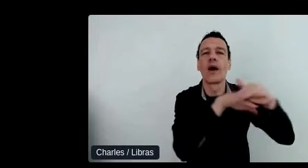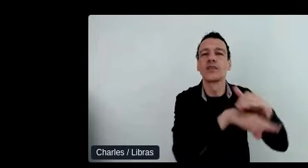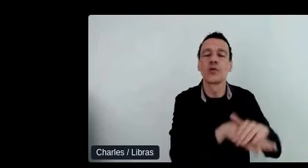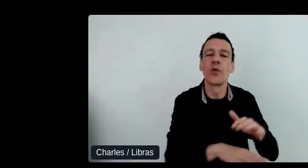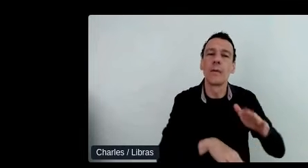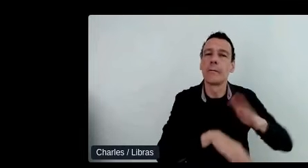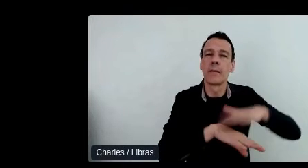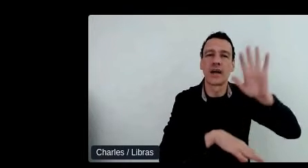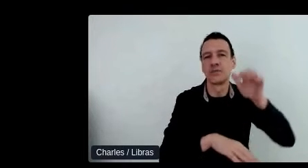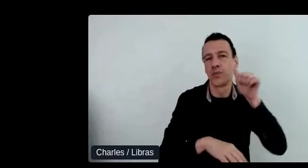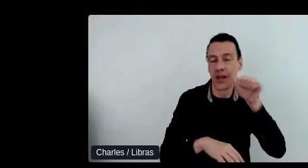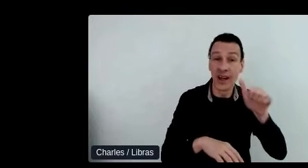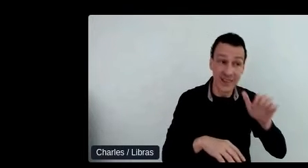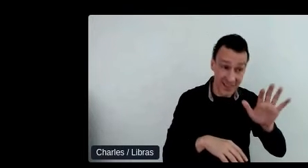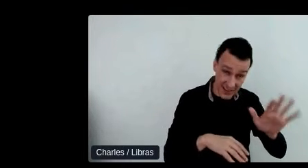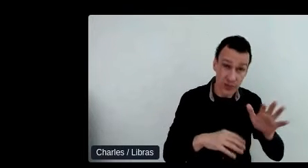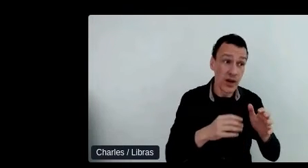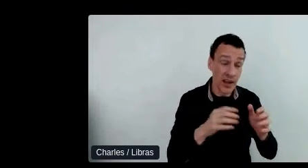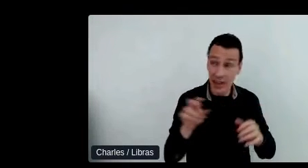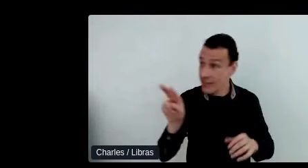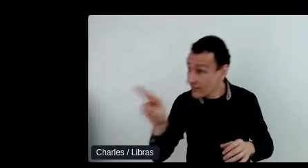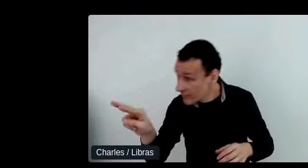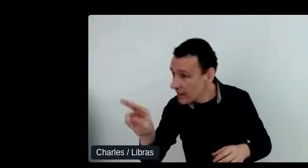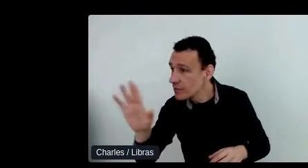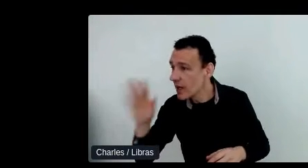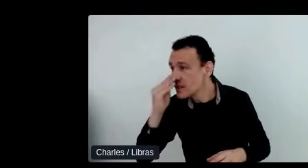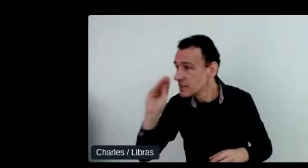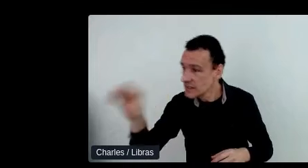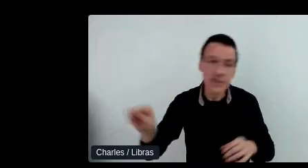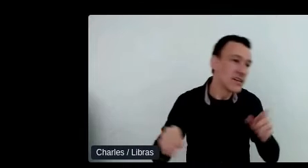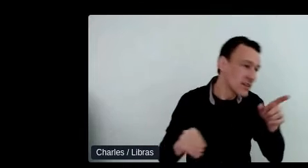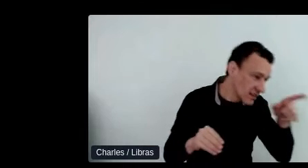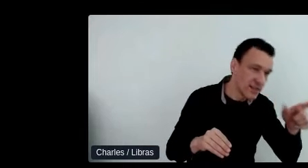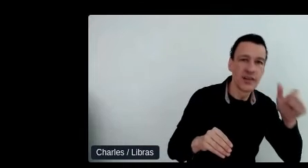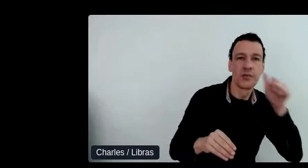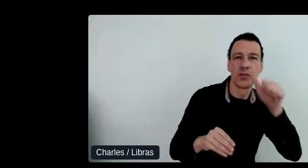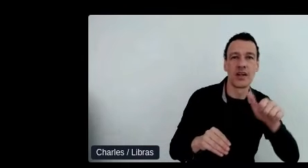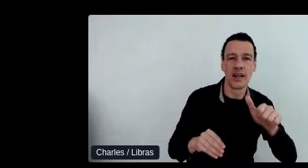Quando essas métricas saem, elas vão aparecer tipo 100%,